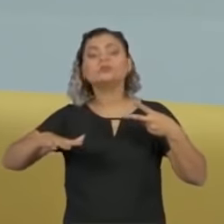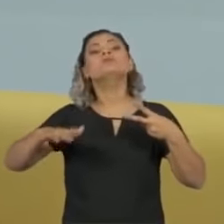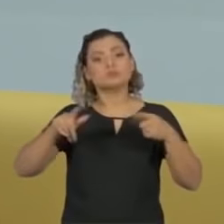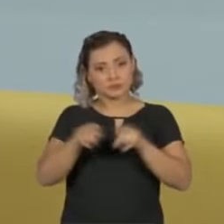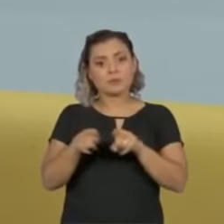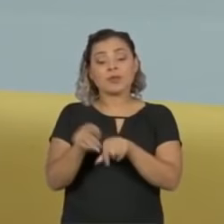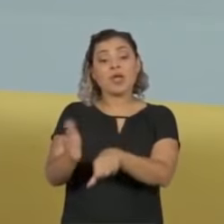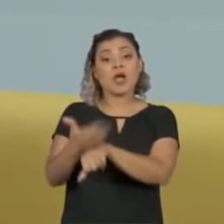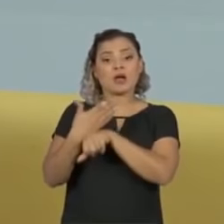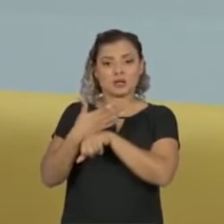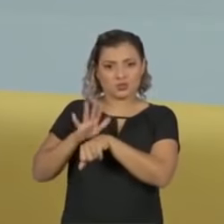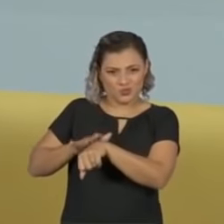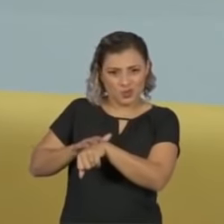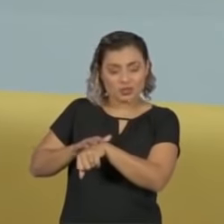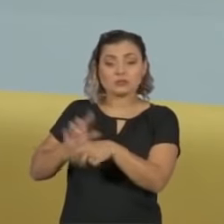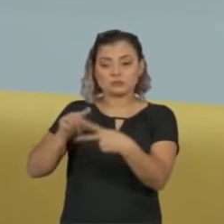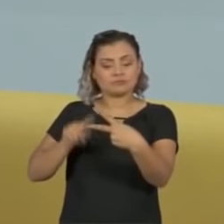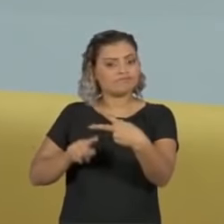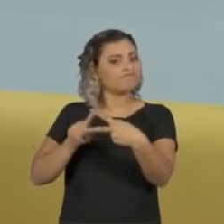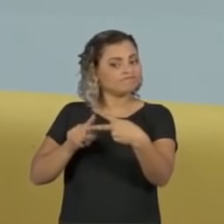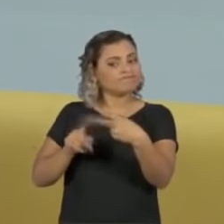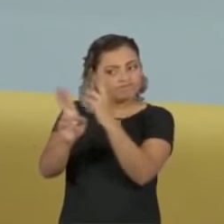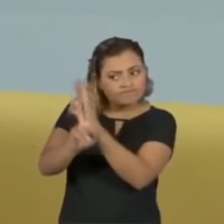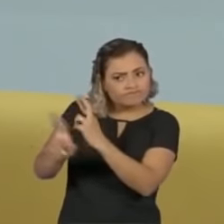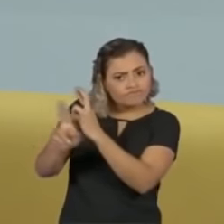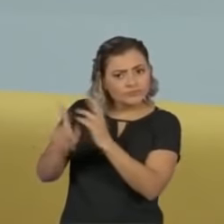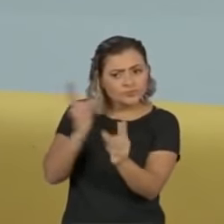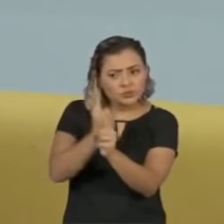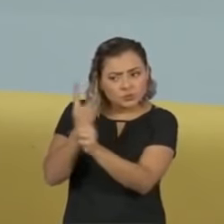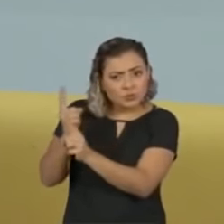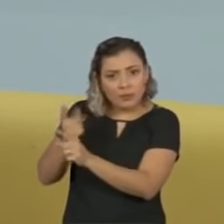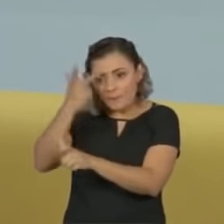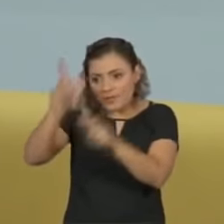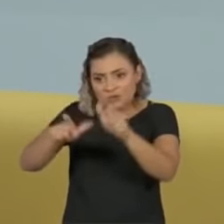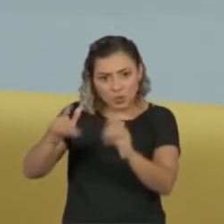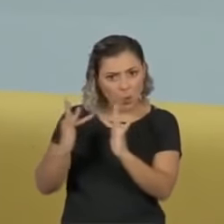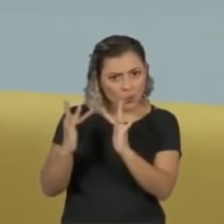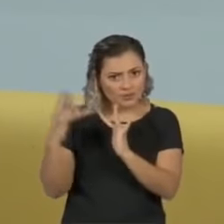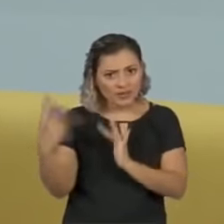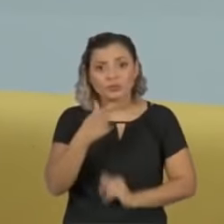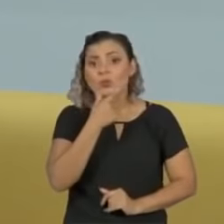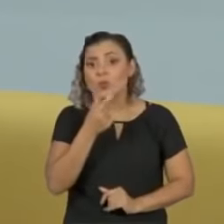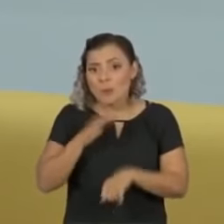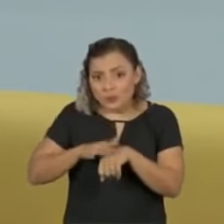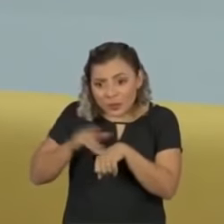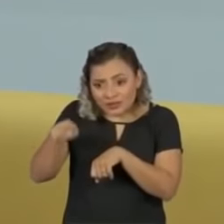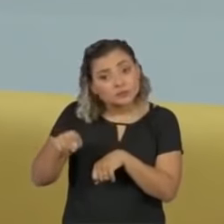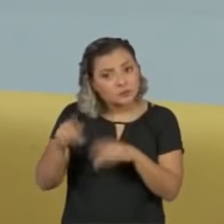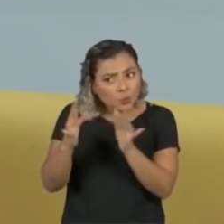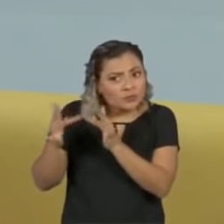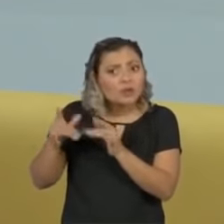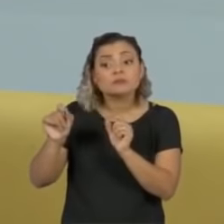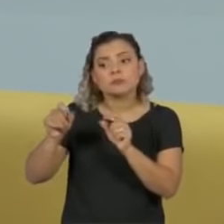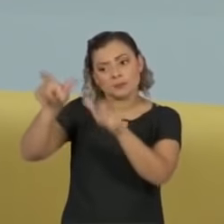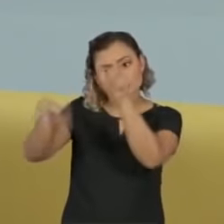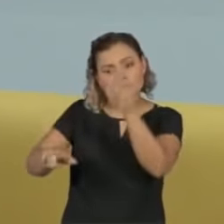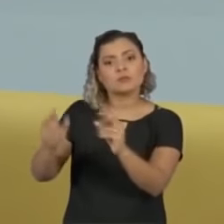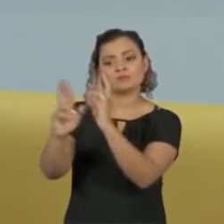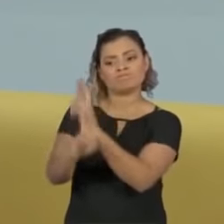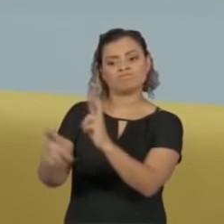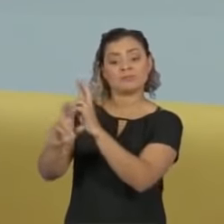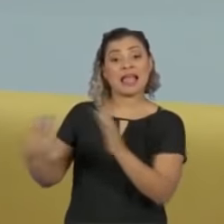a doença. Uma preocupação é identificar todas as pessoas que tiveram contato com o doente. Elas precisam ser